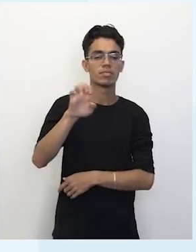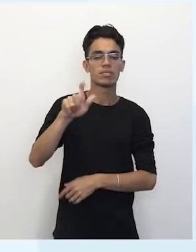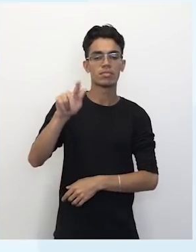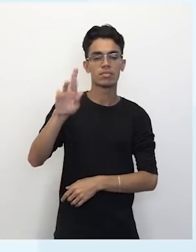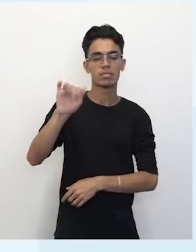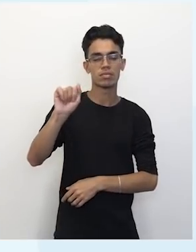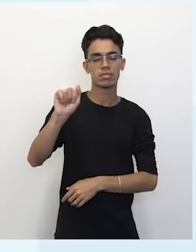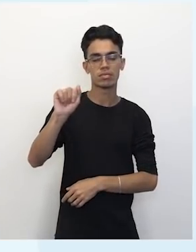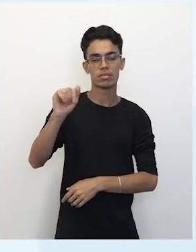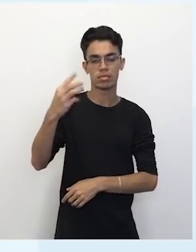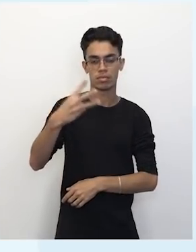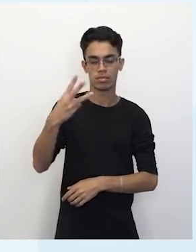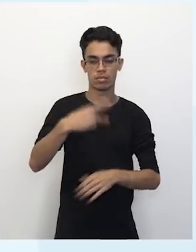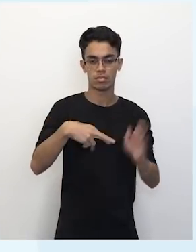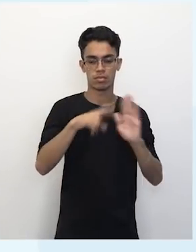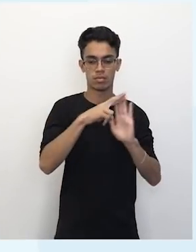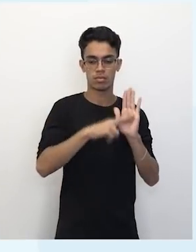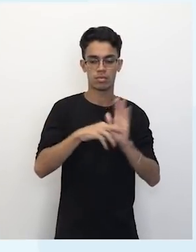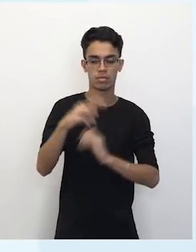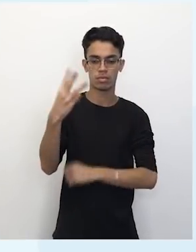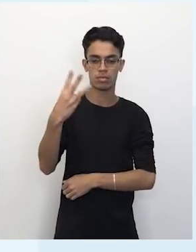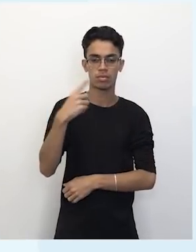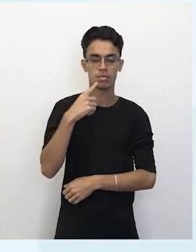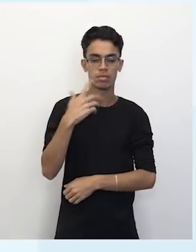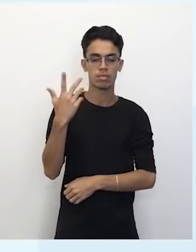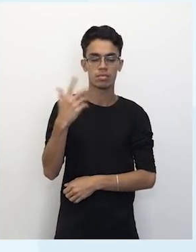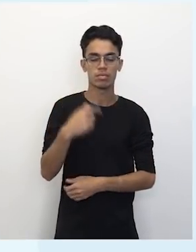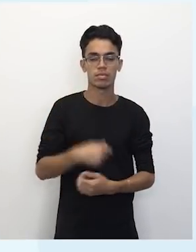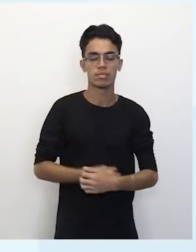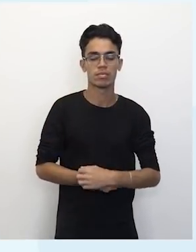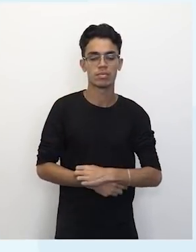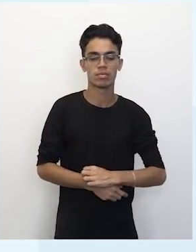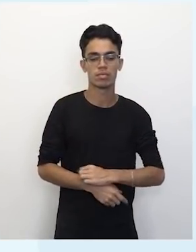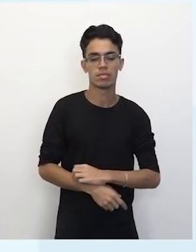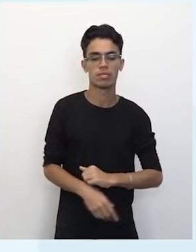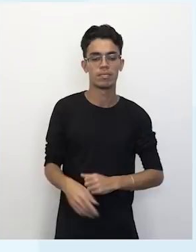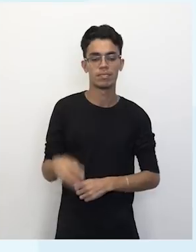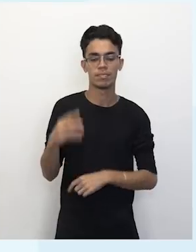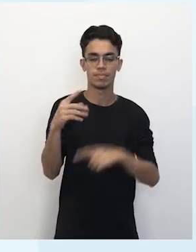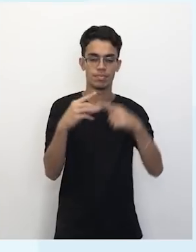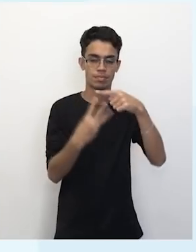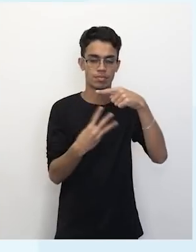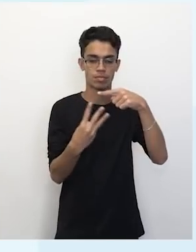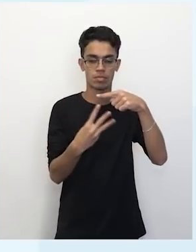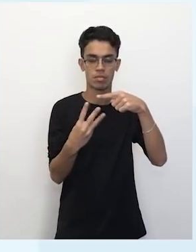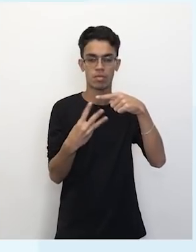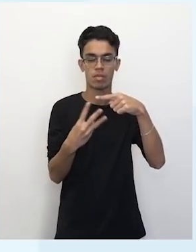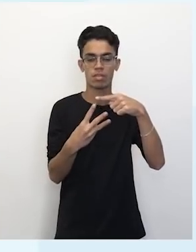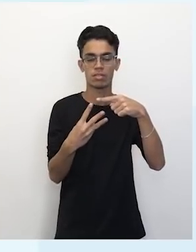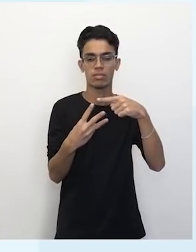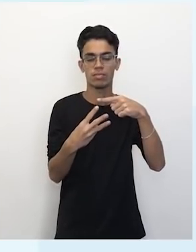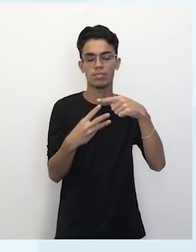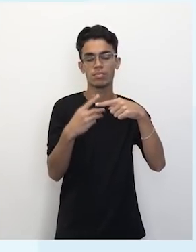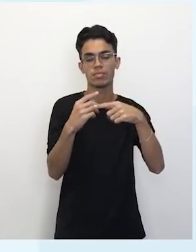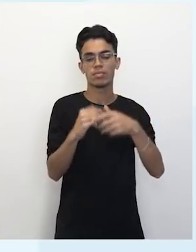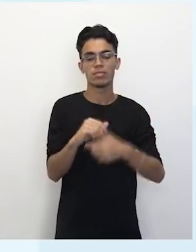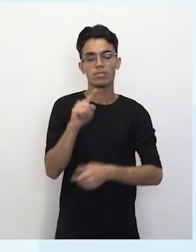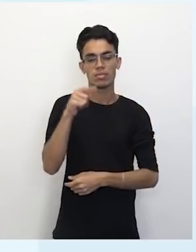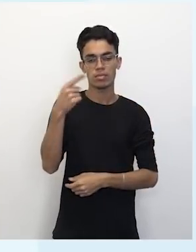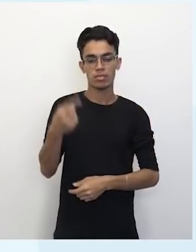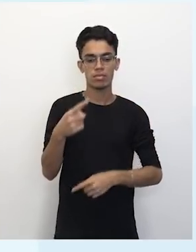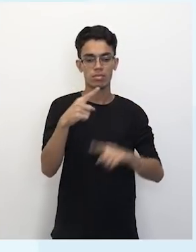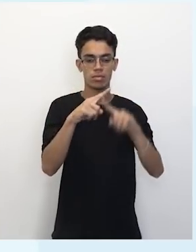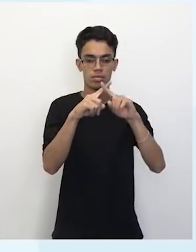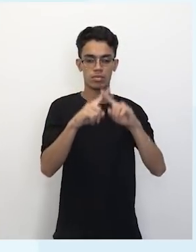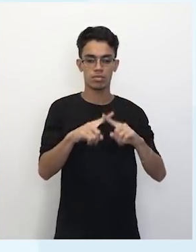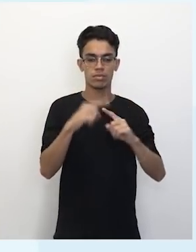de passar para o outro lado com a operação inversa. Ó, o sobre 3, ele está dividindo. Eu vou colocar para o outro lado multiplicando. Ó,